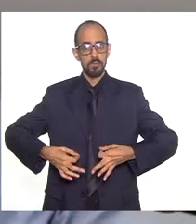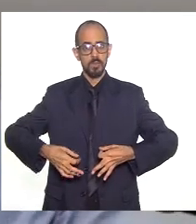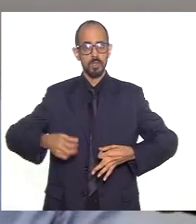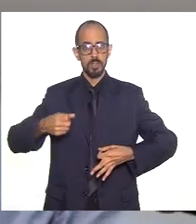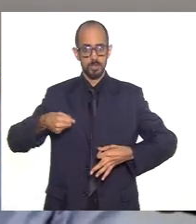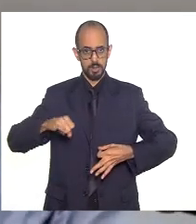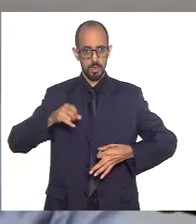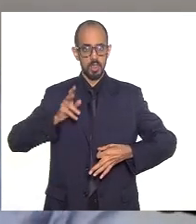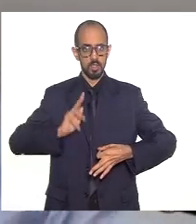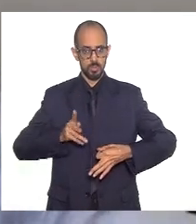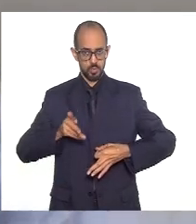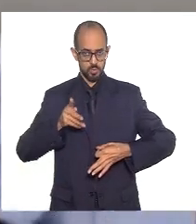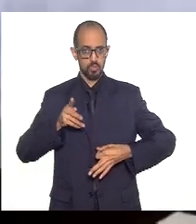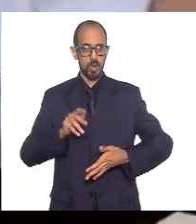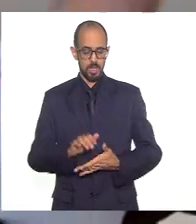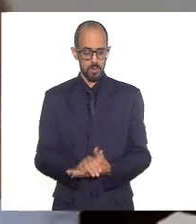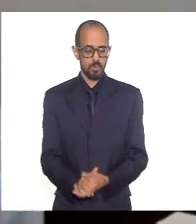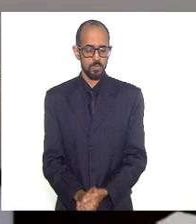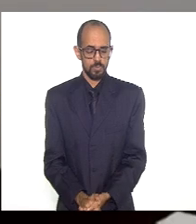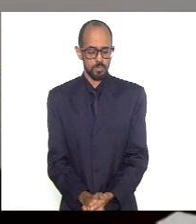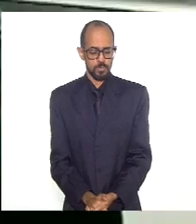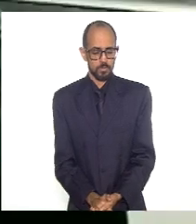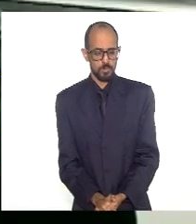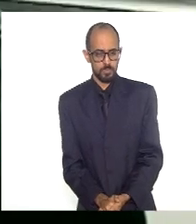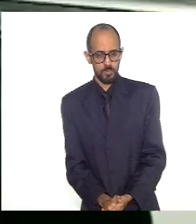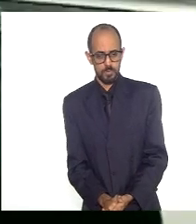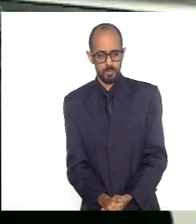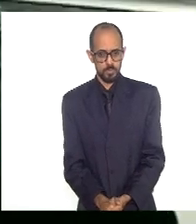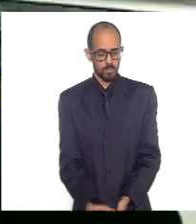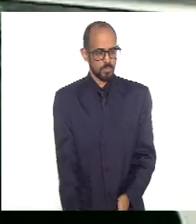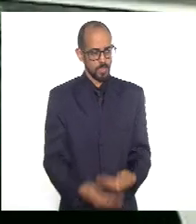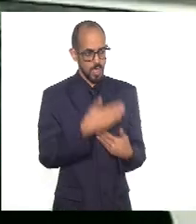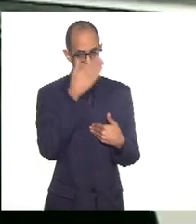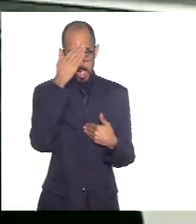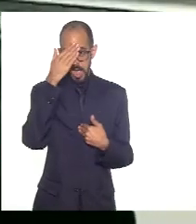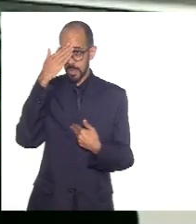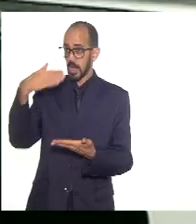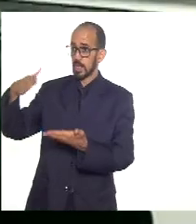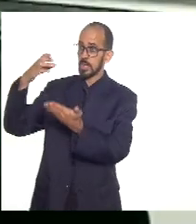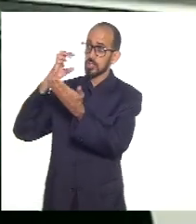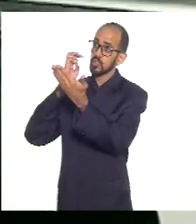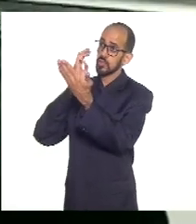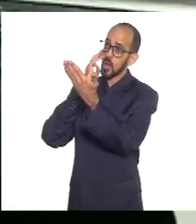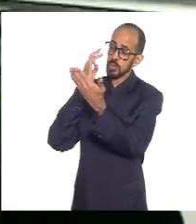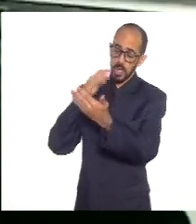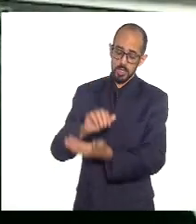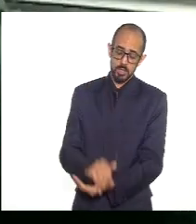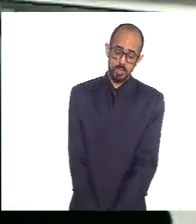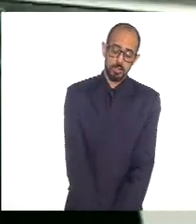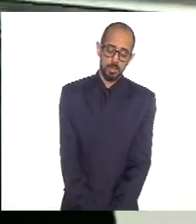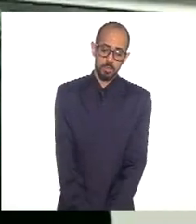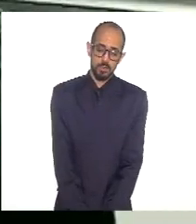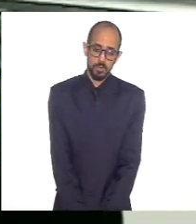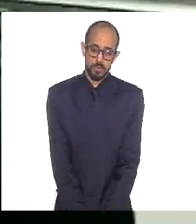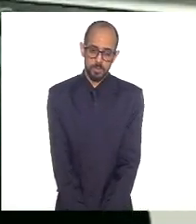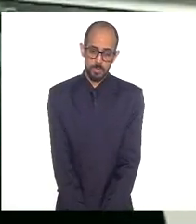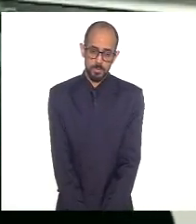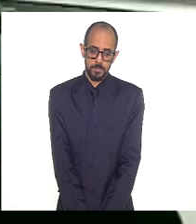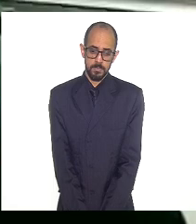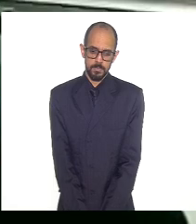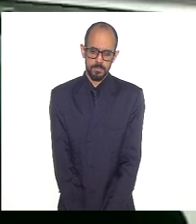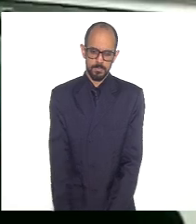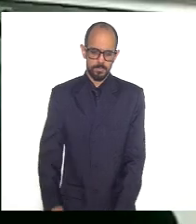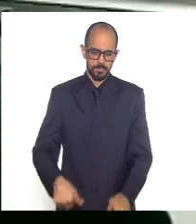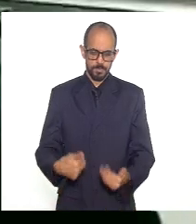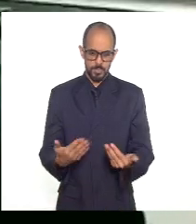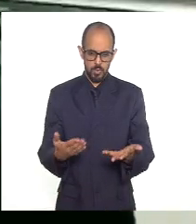em curso. Bom, eu agradeço a parte, deputado Roberto Carneiro. Eu trouxe